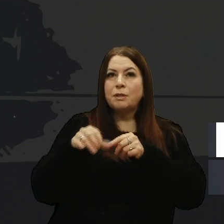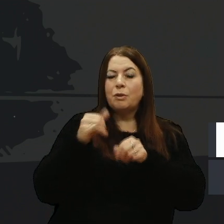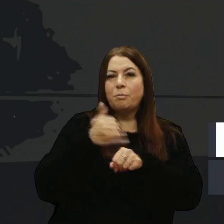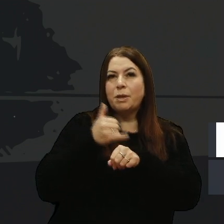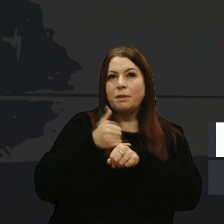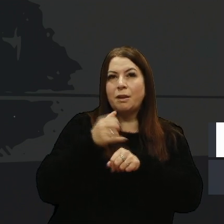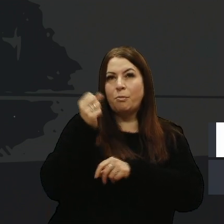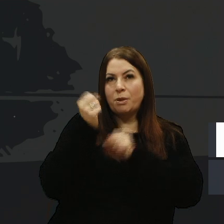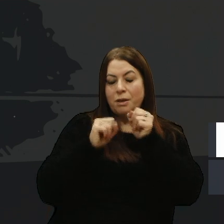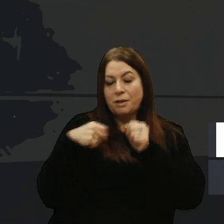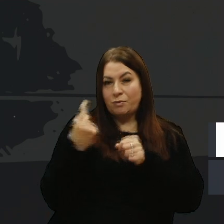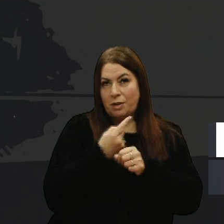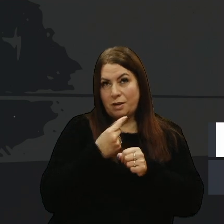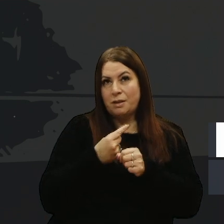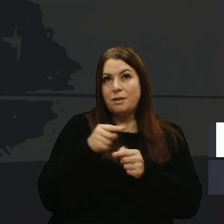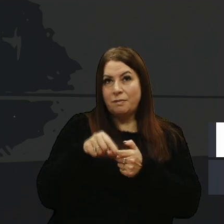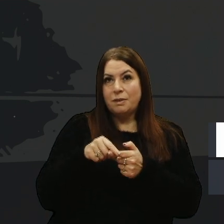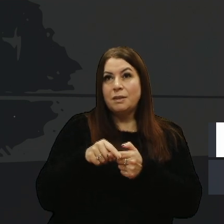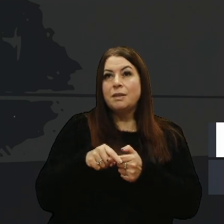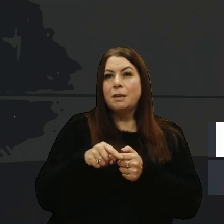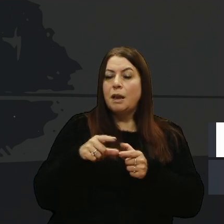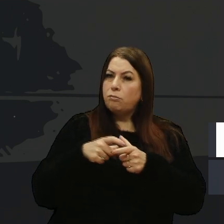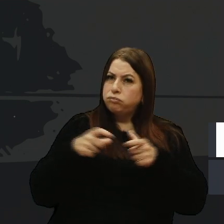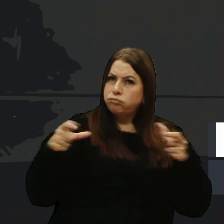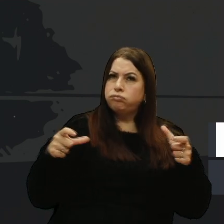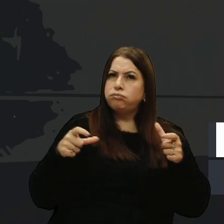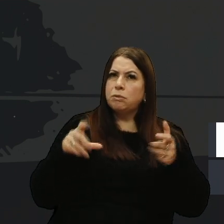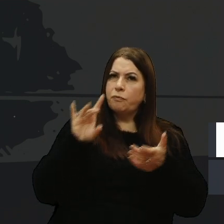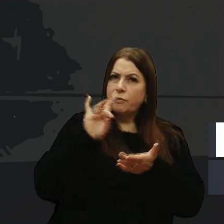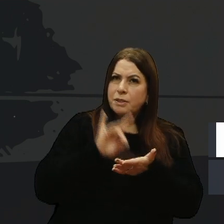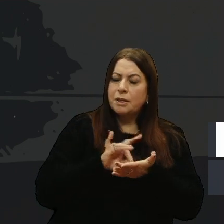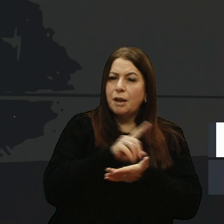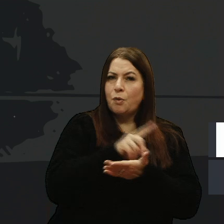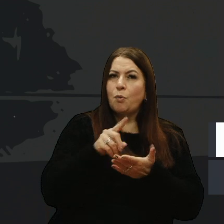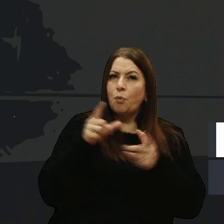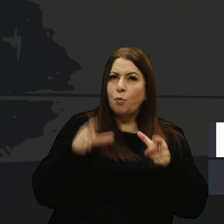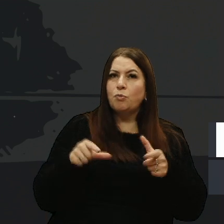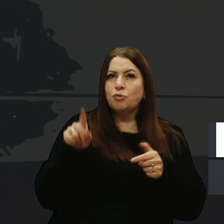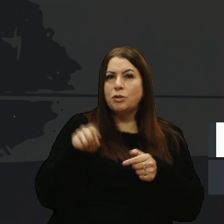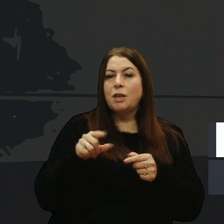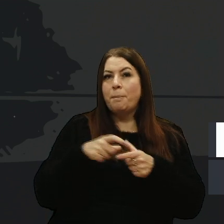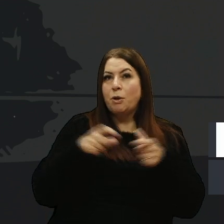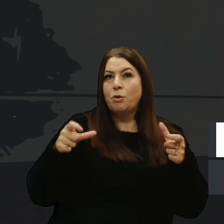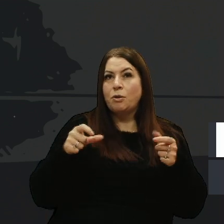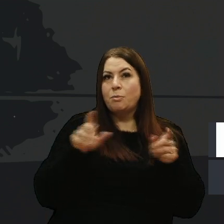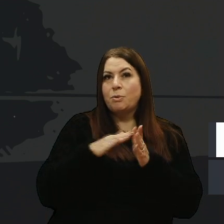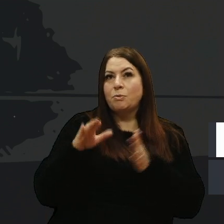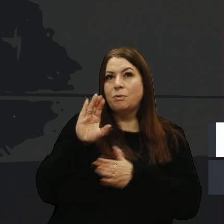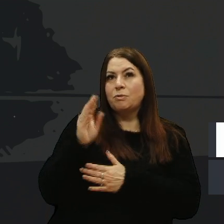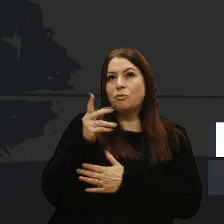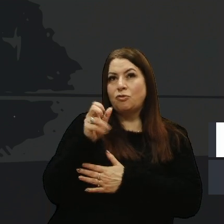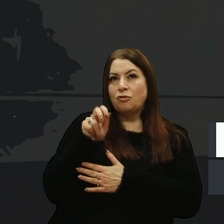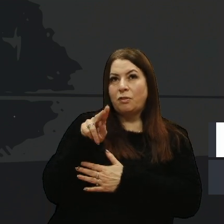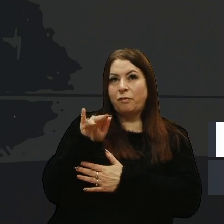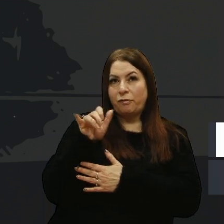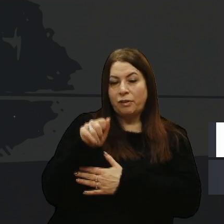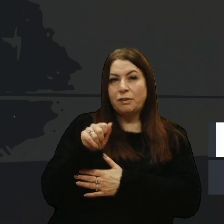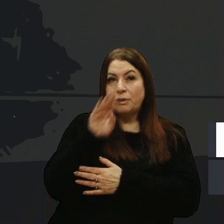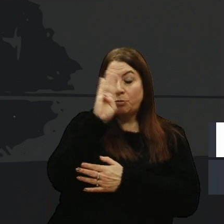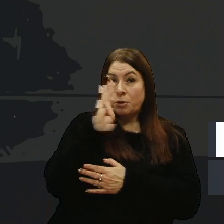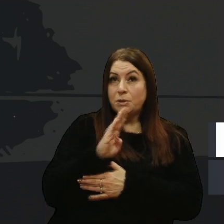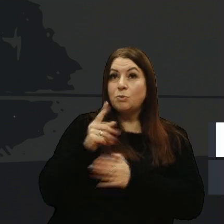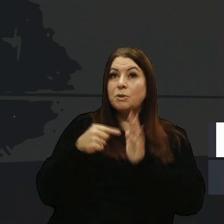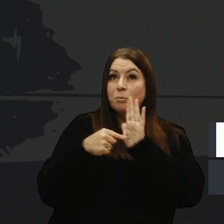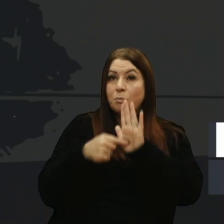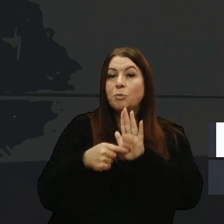metal-mecânico nacional. A Hesler cresceu de uma forma sólida, hoje é a maior produtora de chavetas do Brasil e é sinônimo